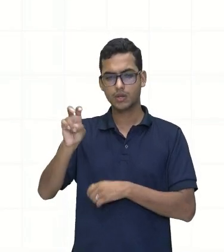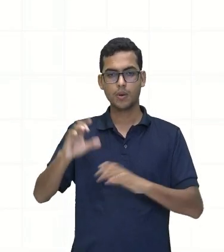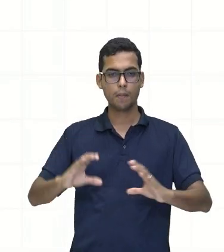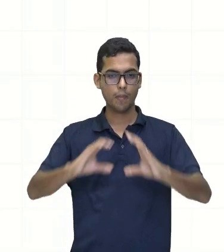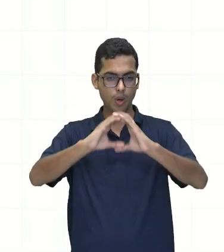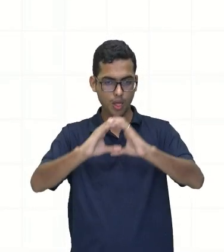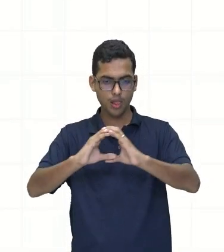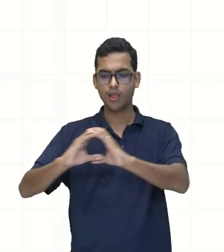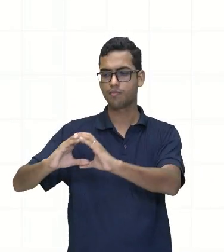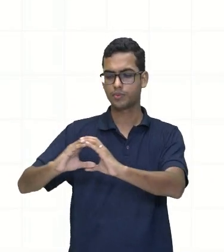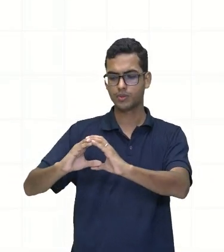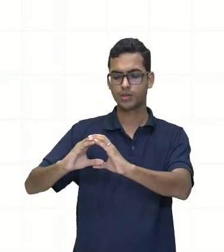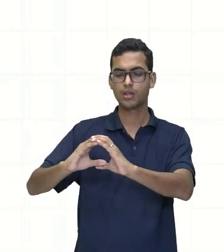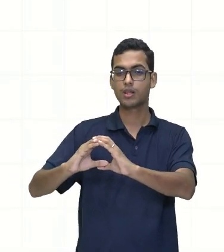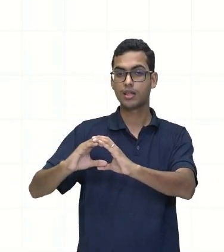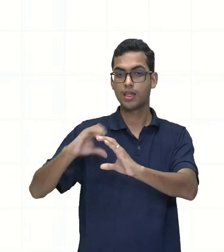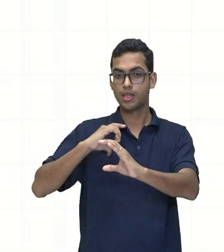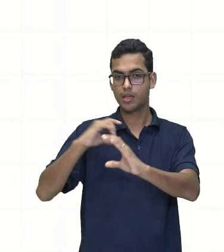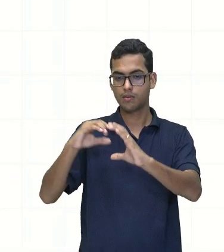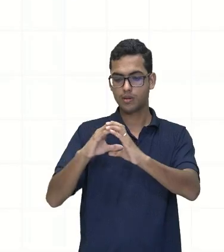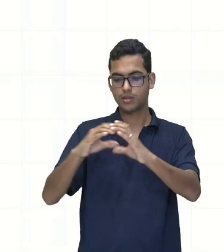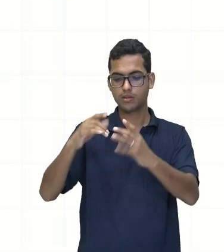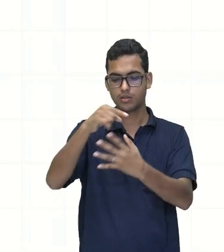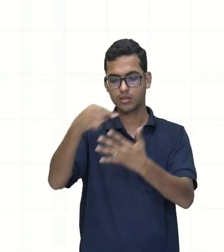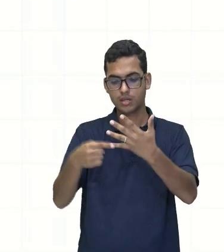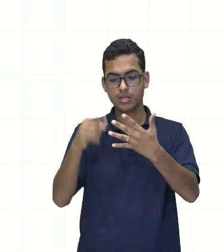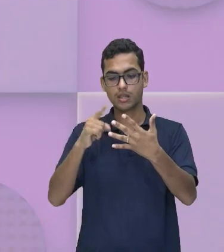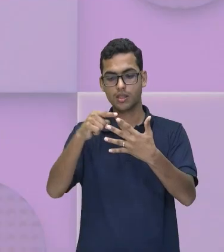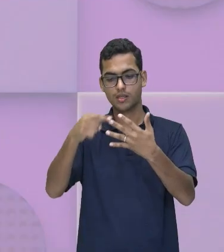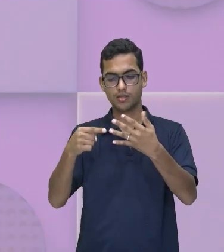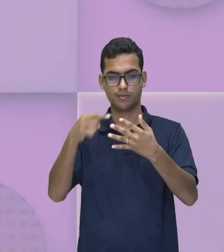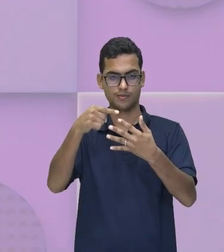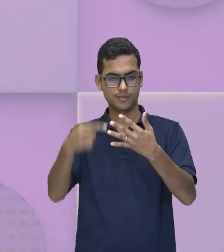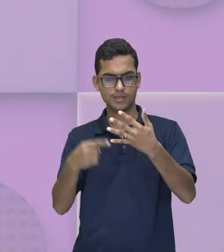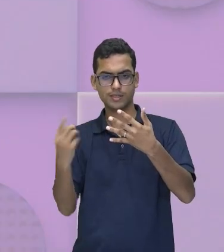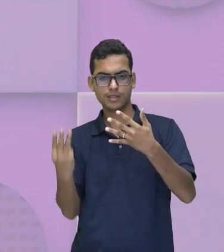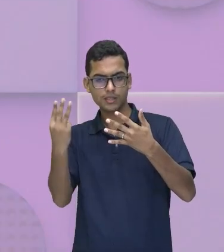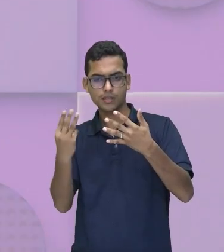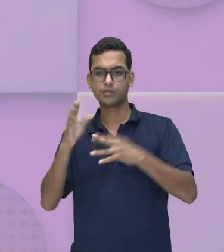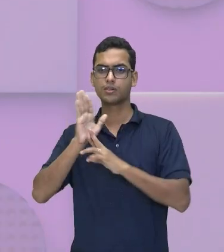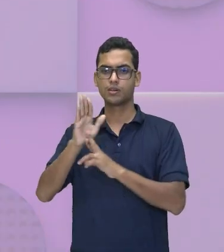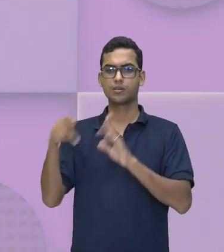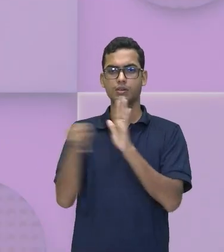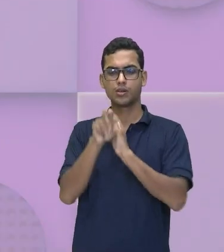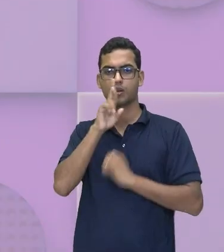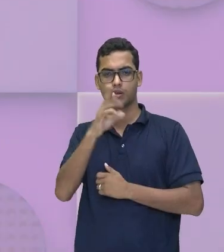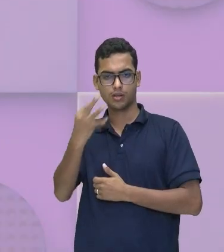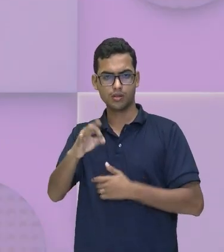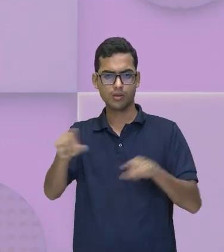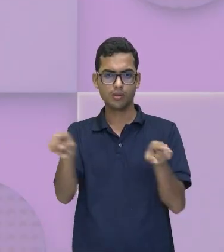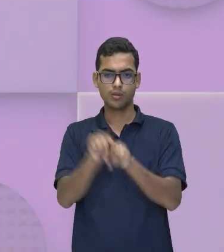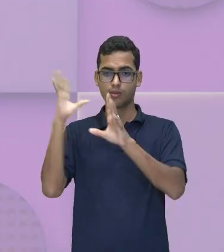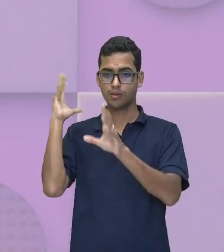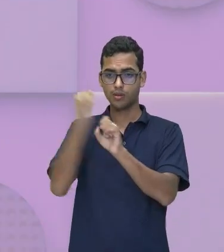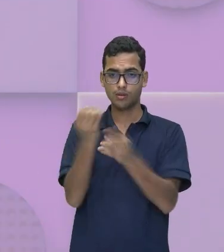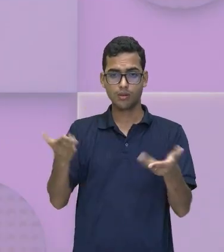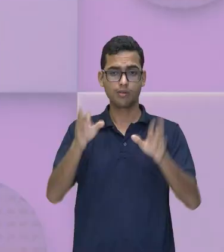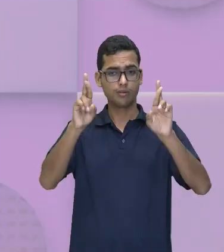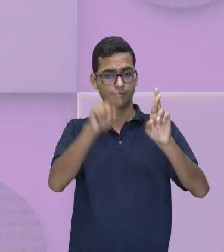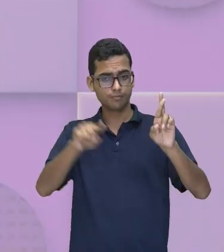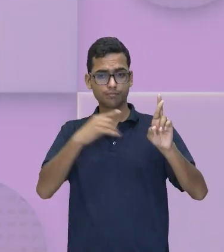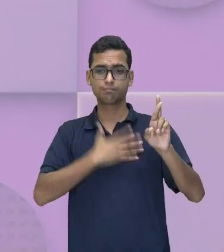ali vão favorecer ali o meu resultado, ok? Então essa foi a nossa revisão, eu espero que